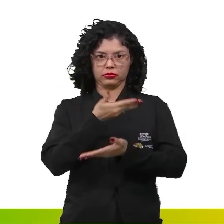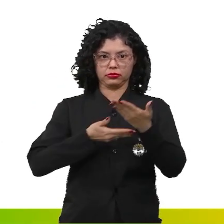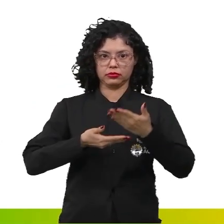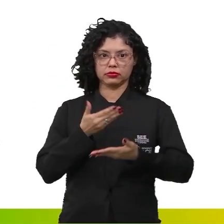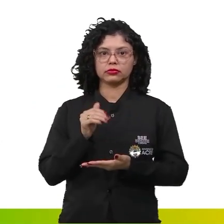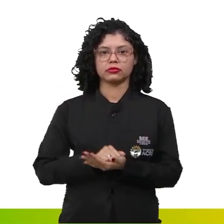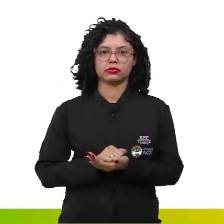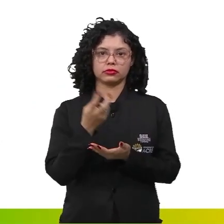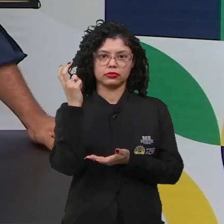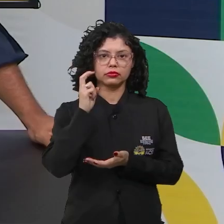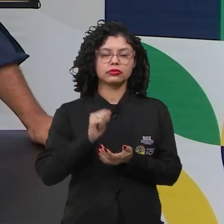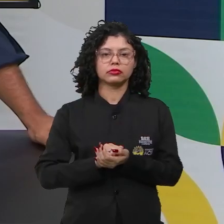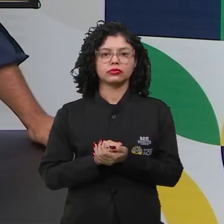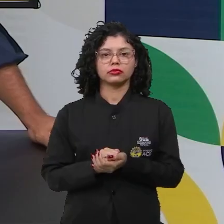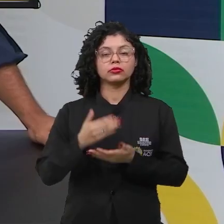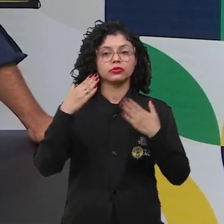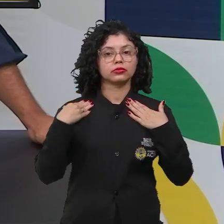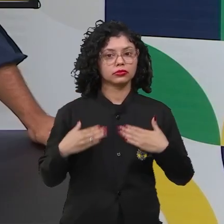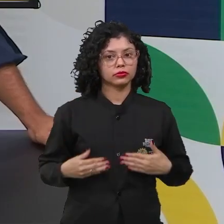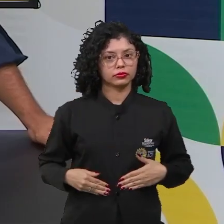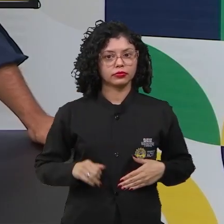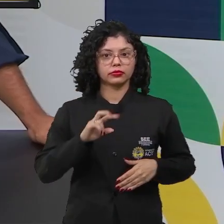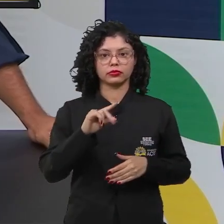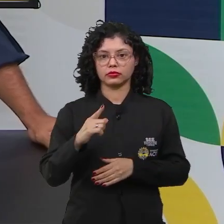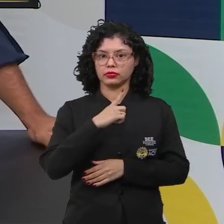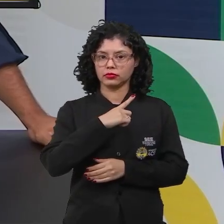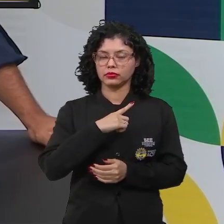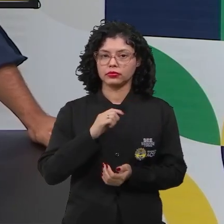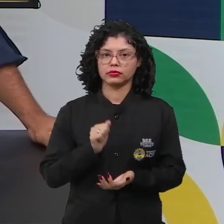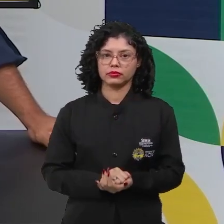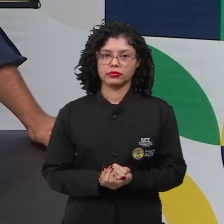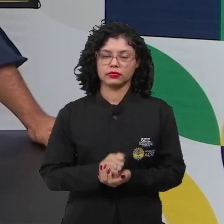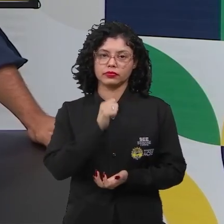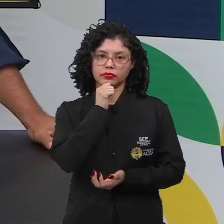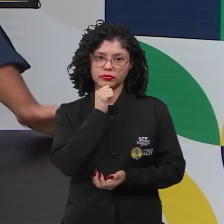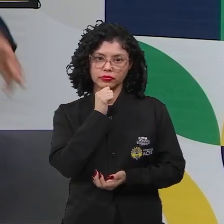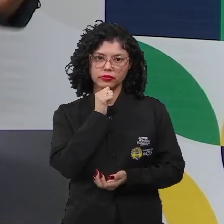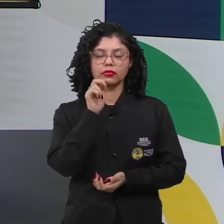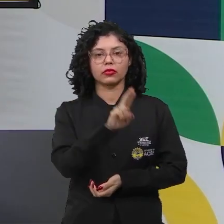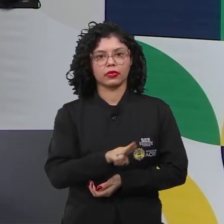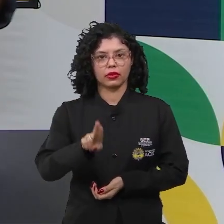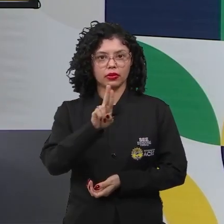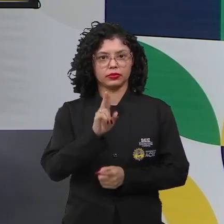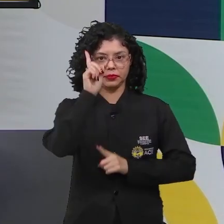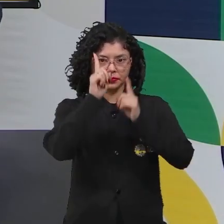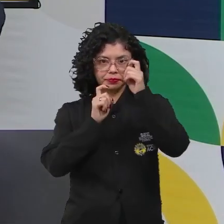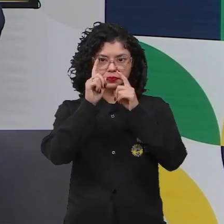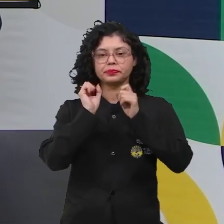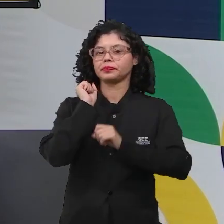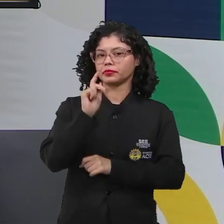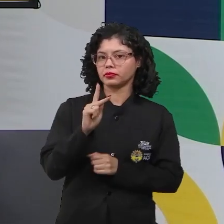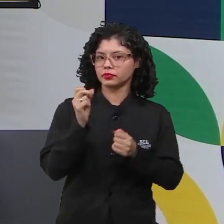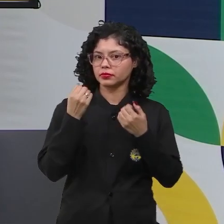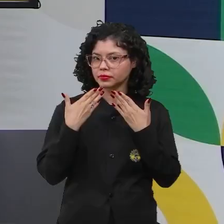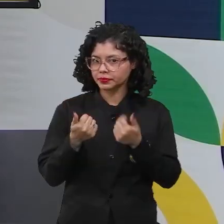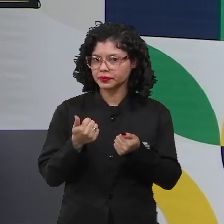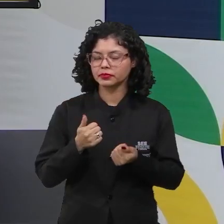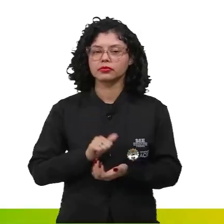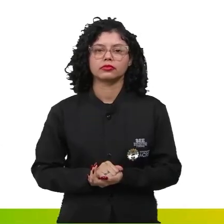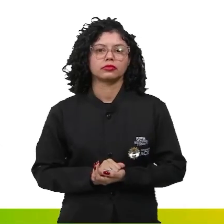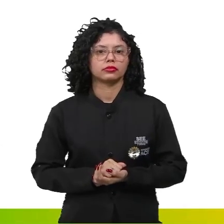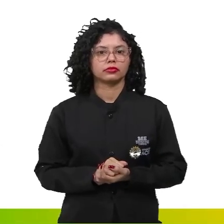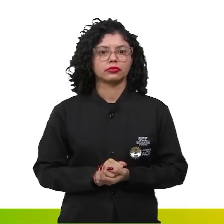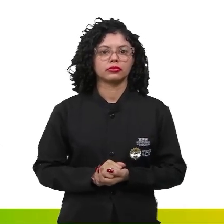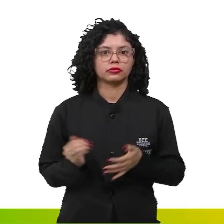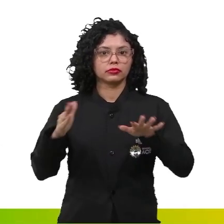e cultura que o corpo vai ser apenas a ferramenta, o instrumento para essa expressão. Tranquilinho? Tá aí.